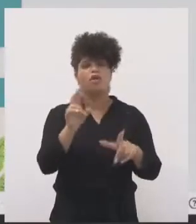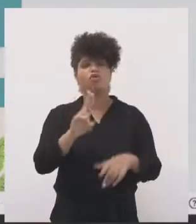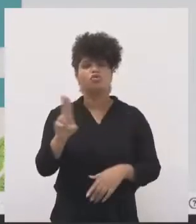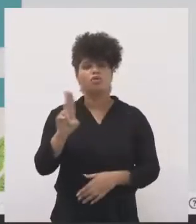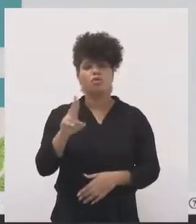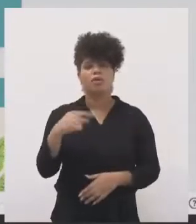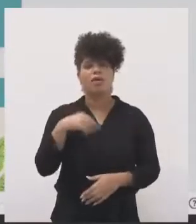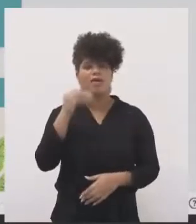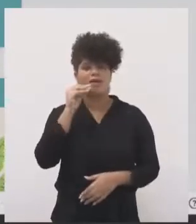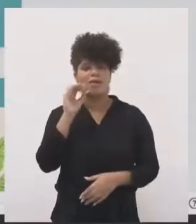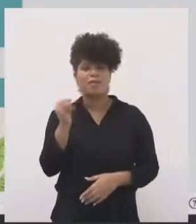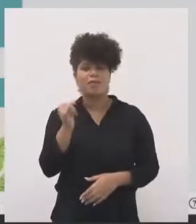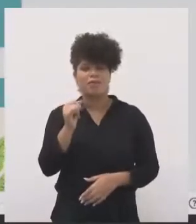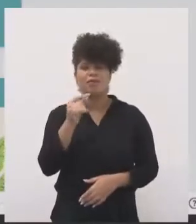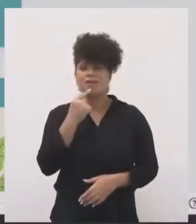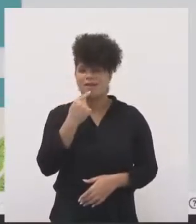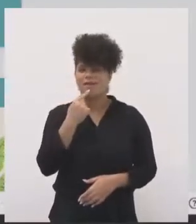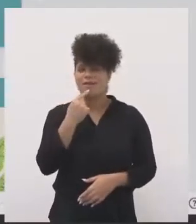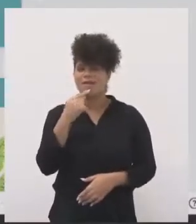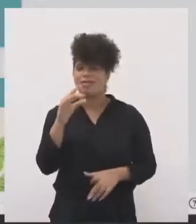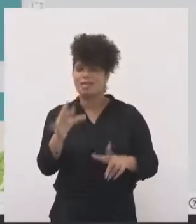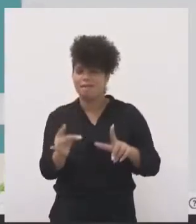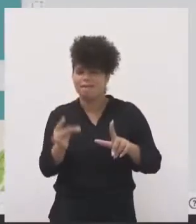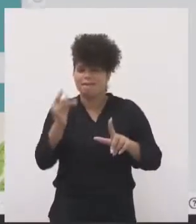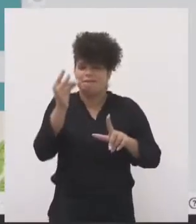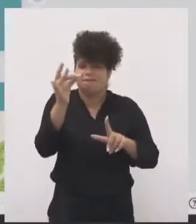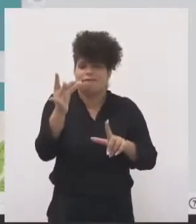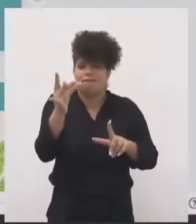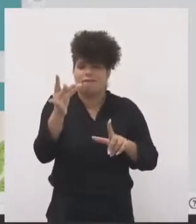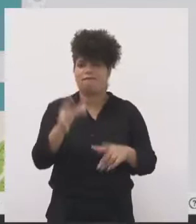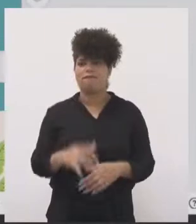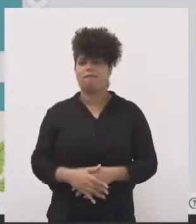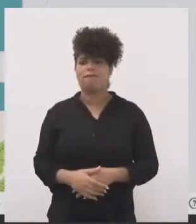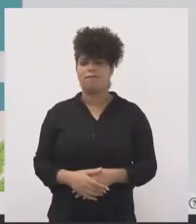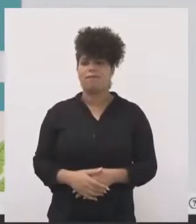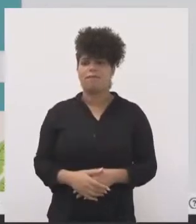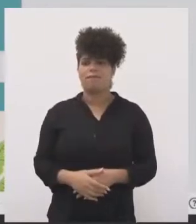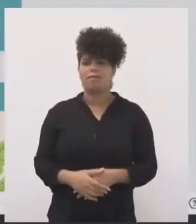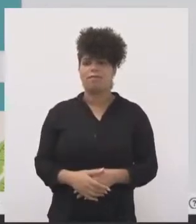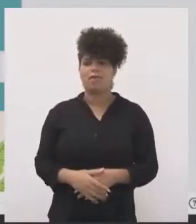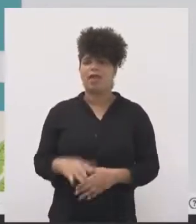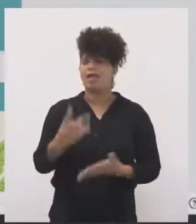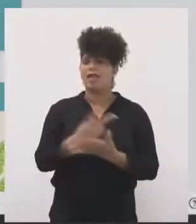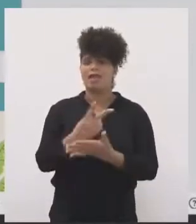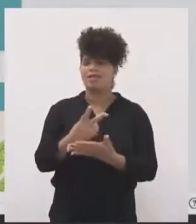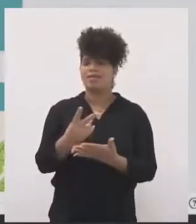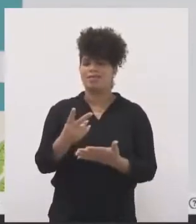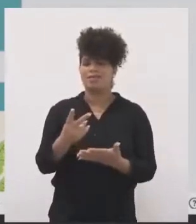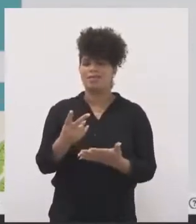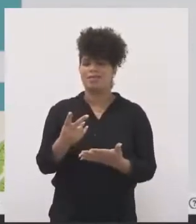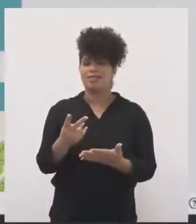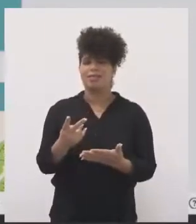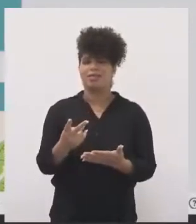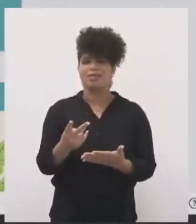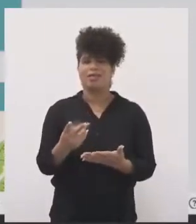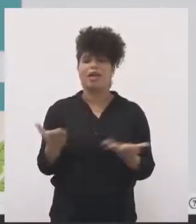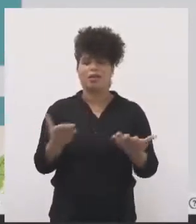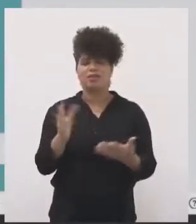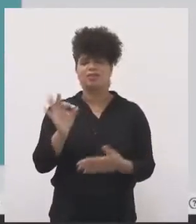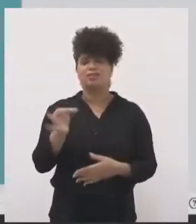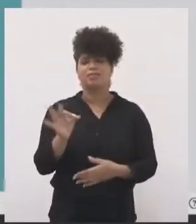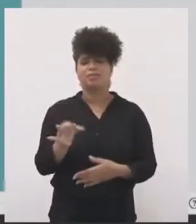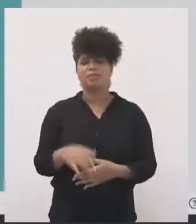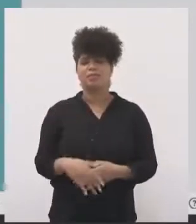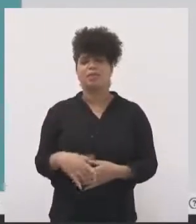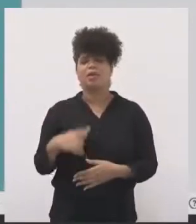quero aproveitar essa fonte, eu vou copiar esse nome e colar lá em cima. Ops, eu peguei o dinossauro de novo. Colar lá em